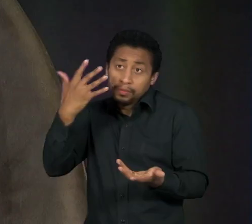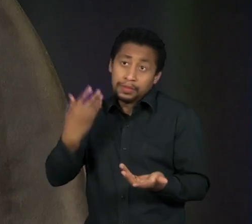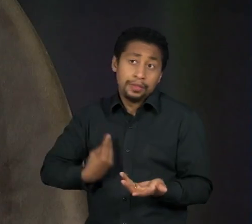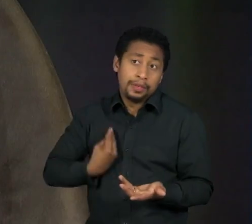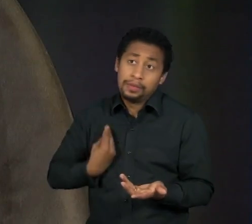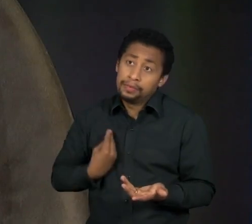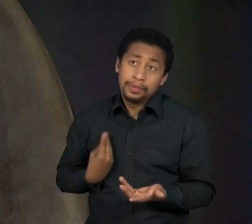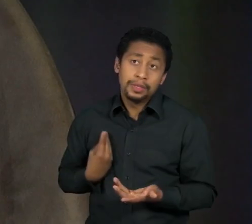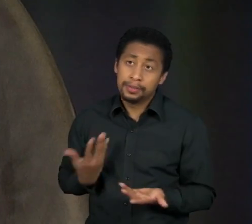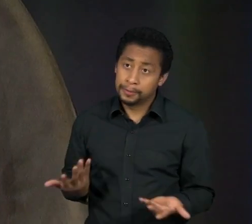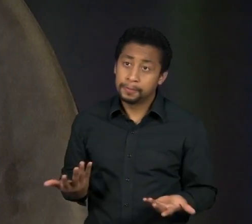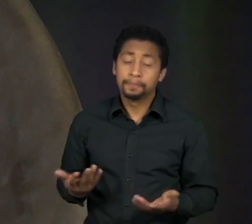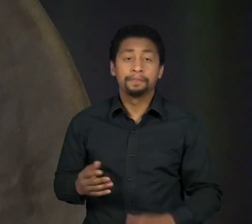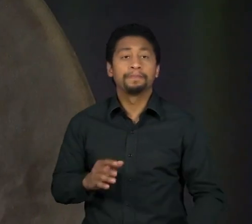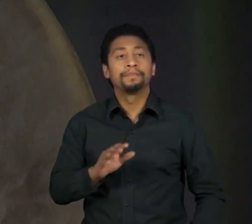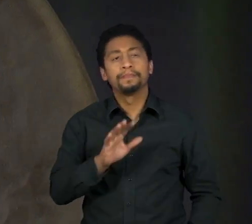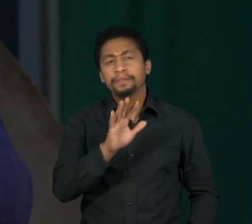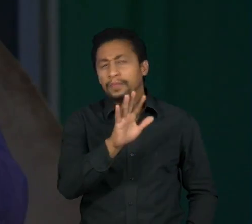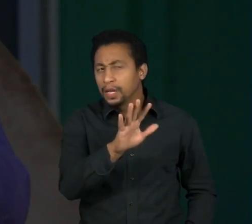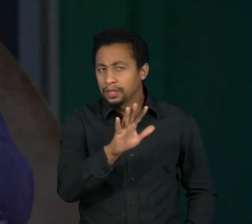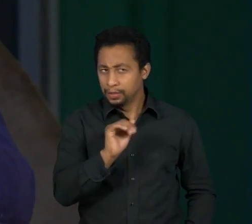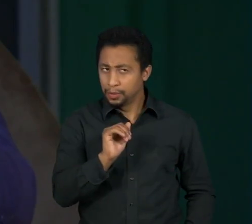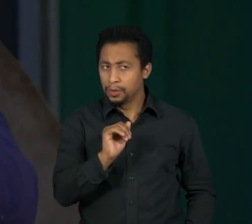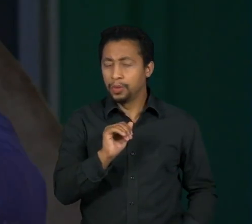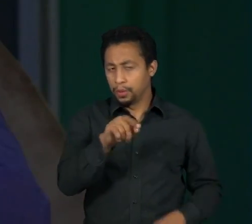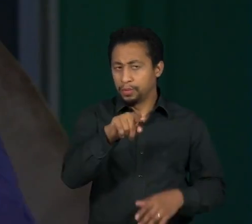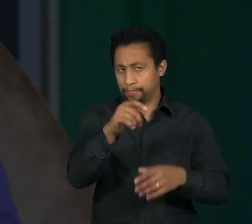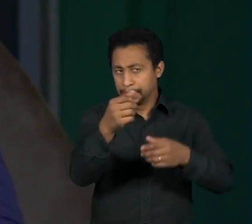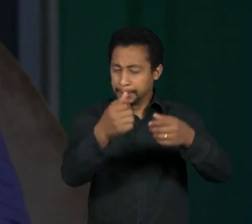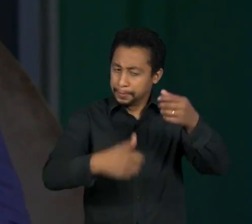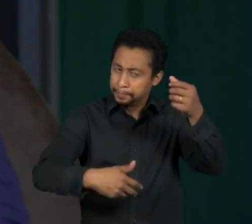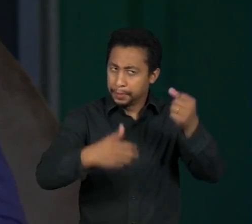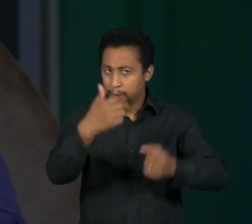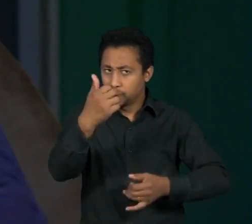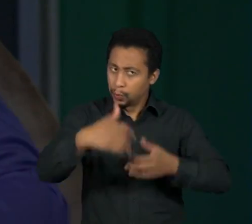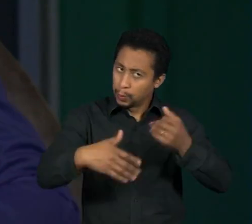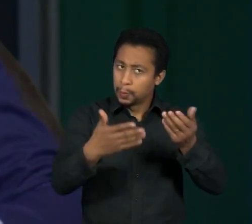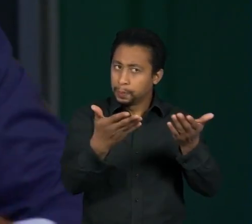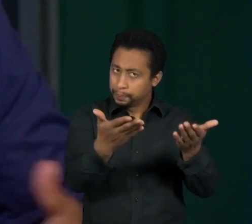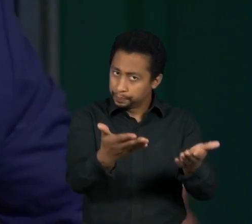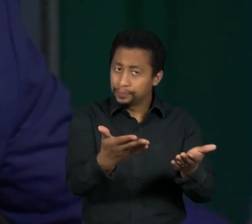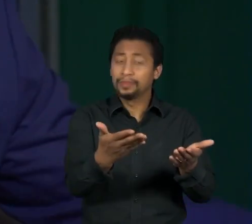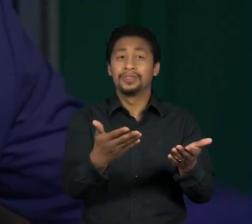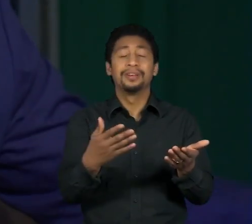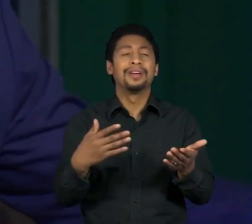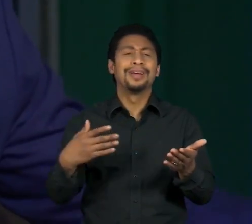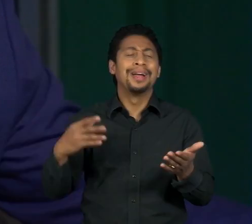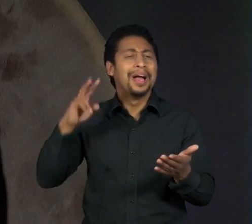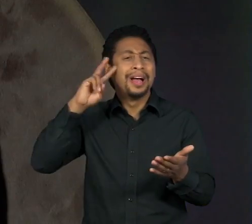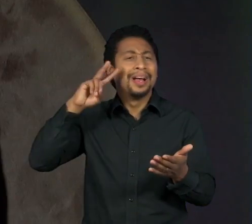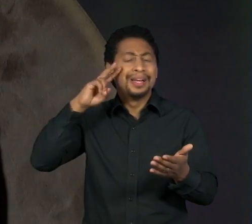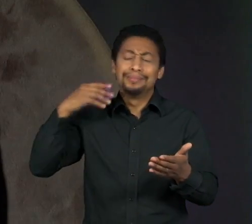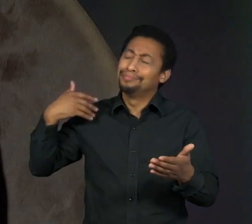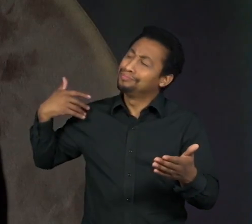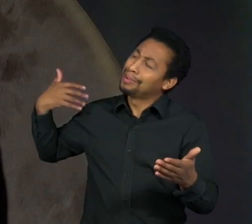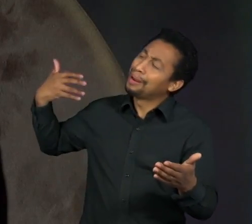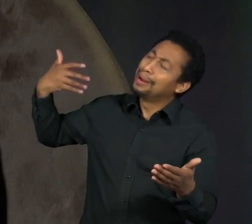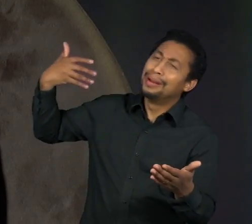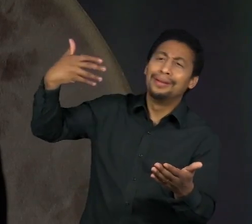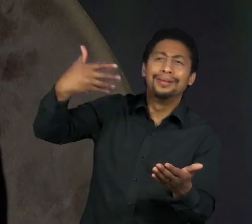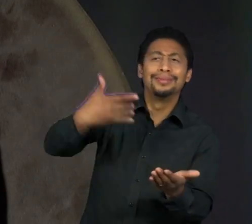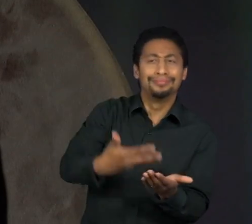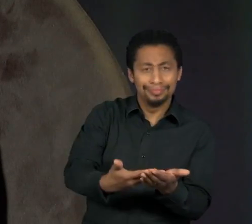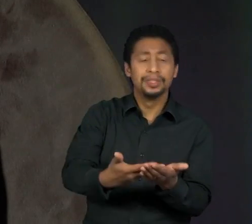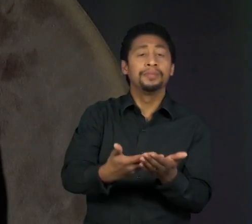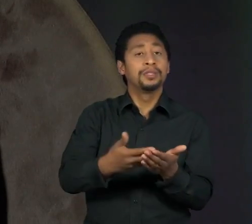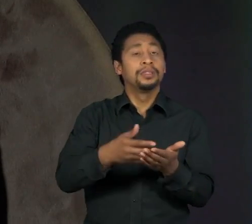vida e a sua história. Agora, Márcio, mas a bem da verdade, como está dizendo aqui o Lê Maestro, isso daqui é uma trajetória histórica, mas também continua